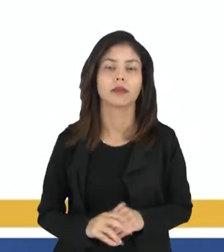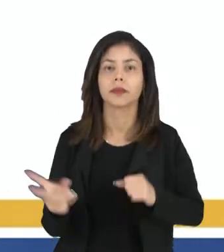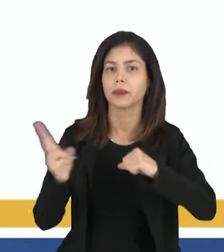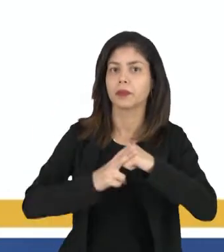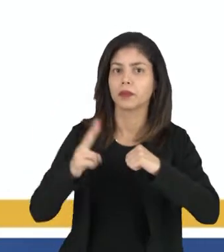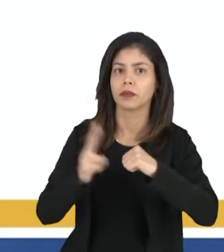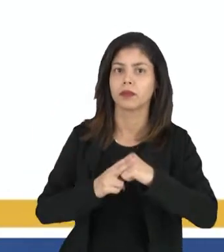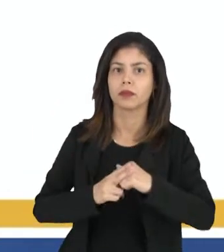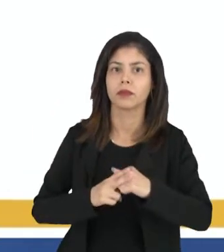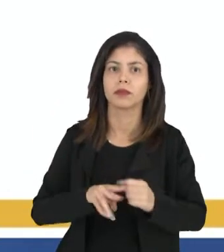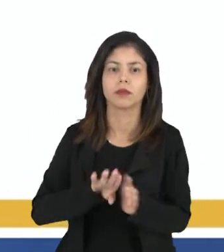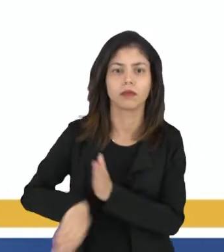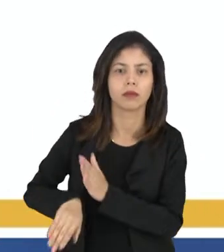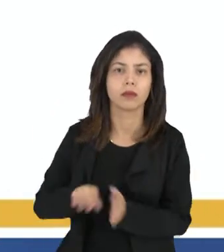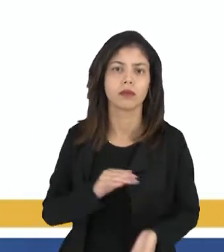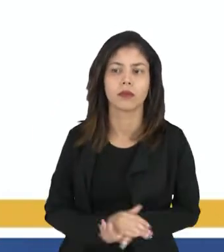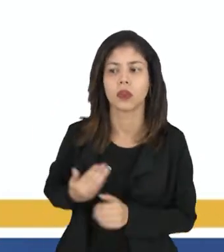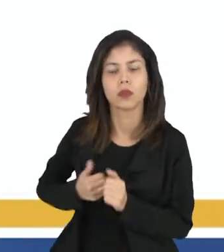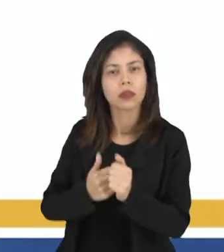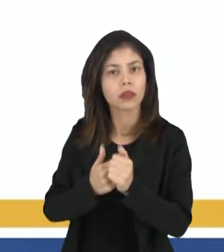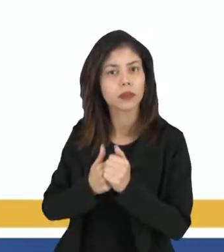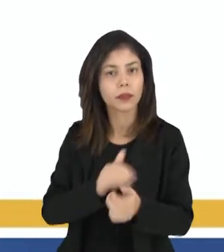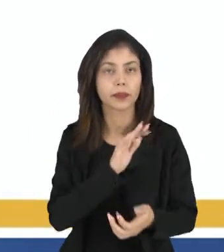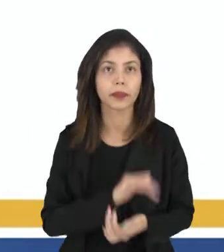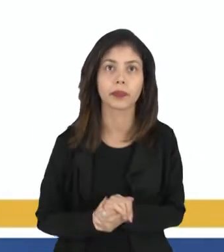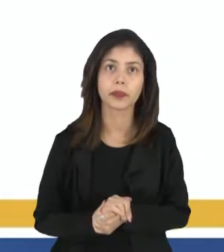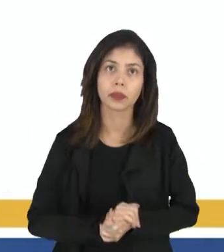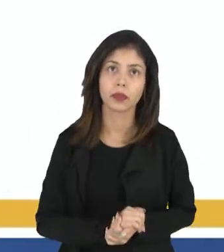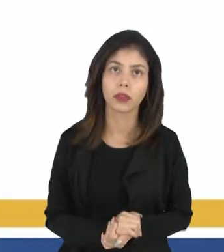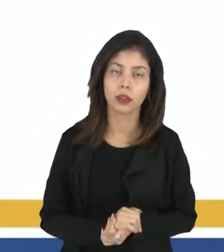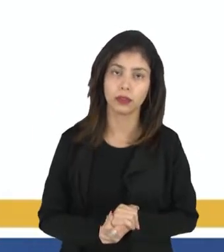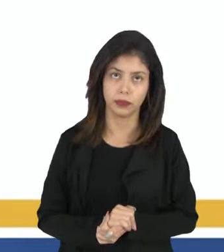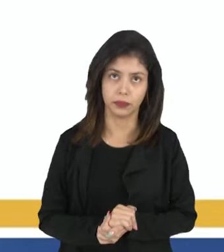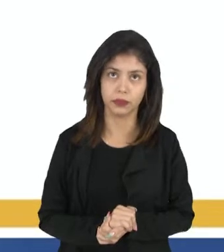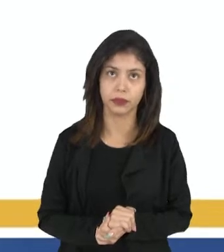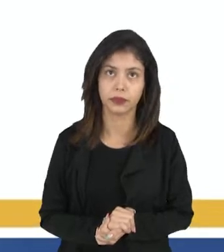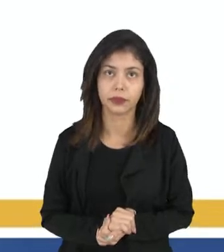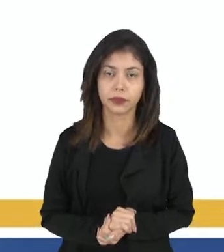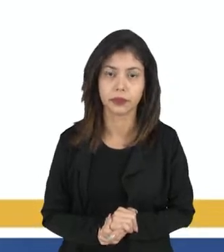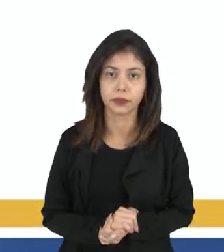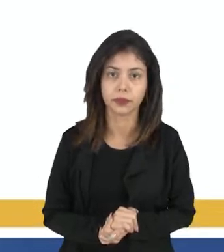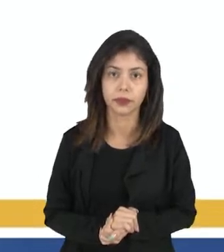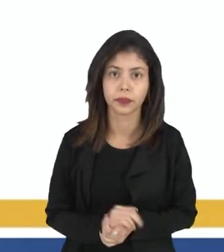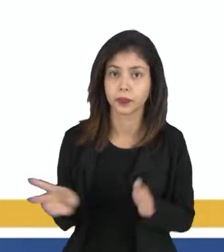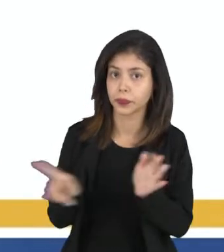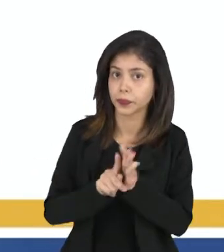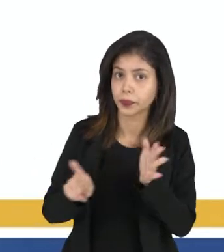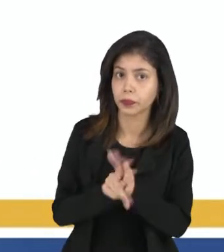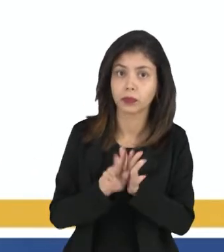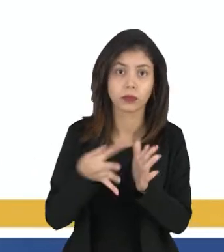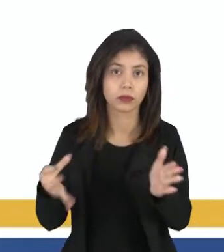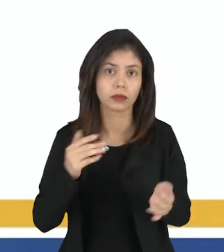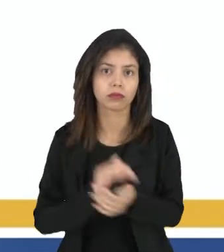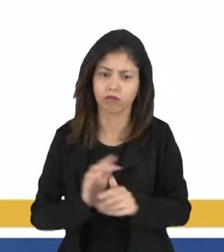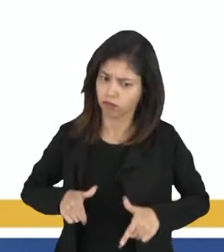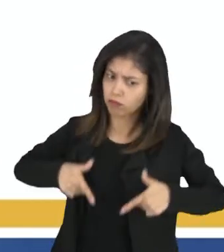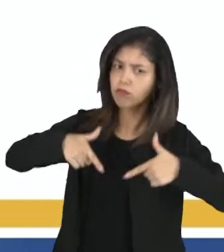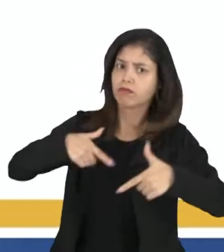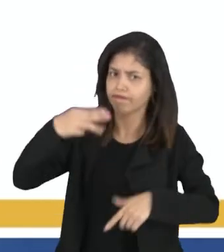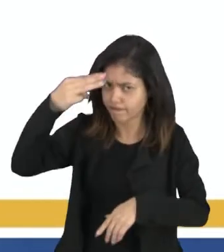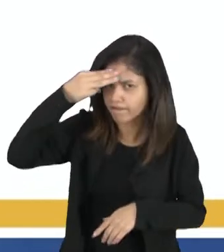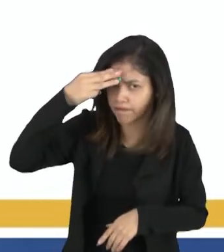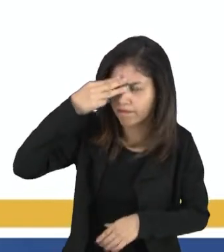os verbos rebeldes, eles não seguem regras. Eles têm a própria forma deles e a gente que lute para